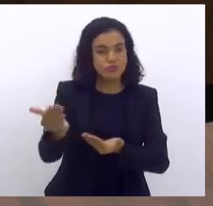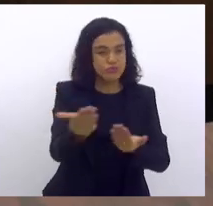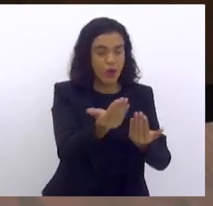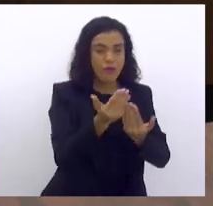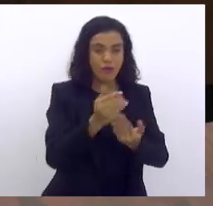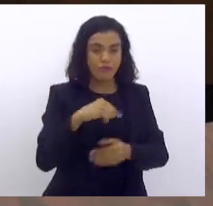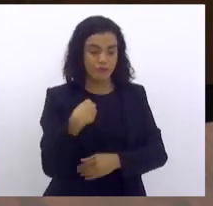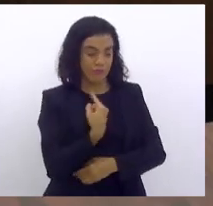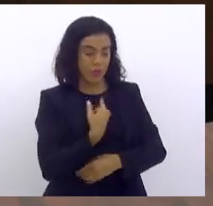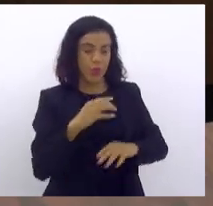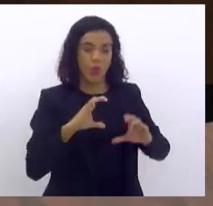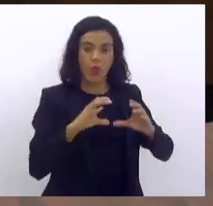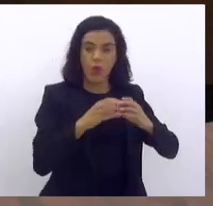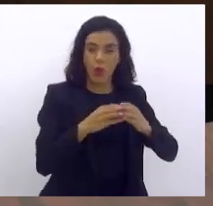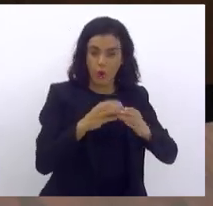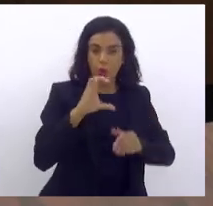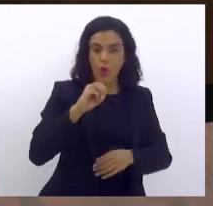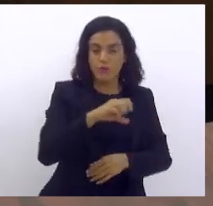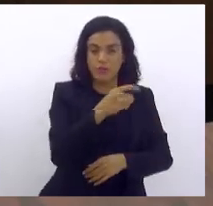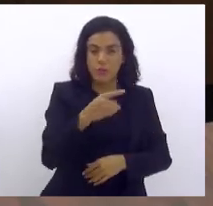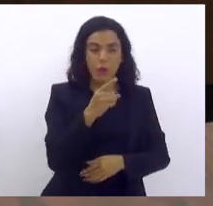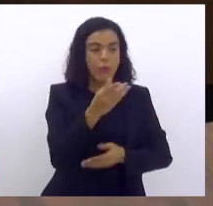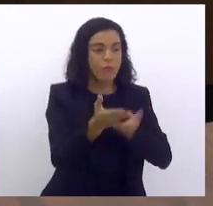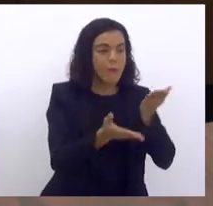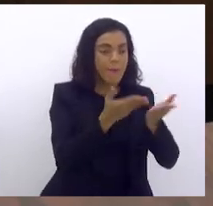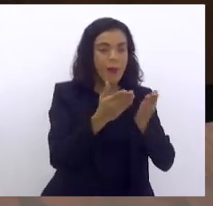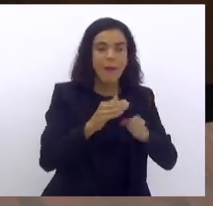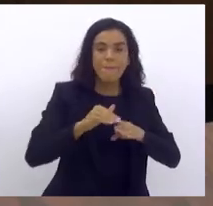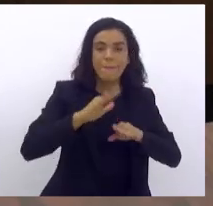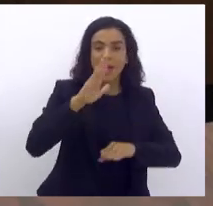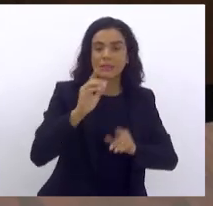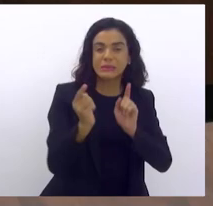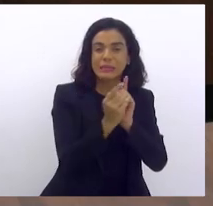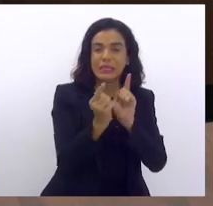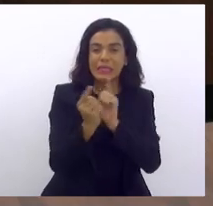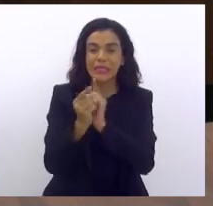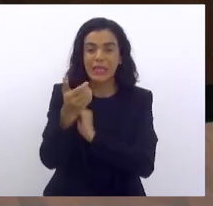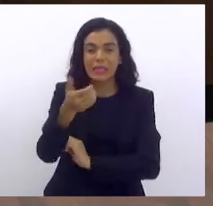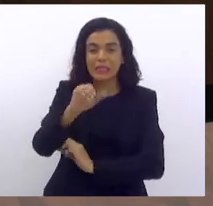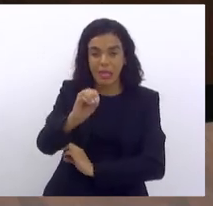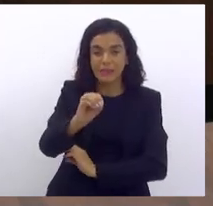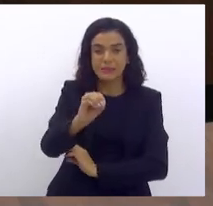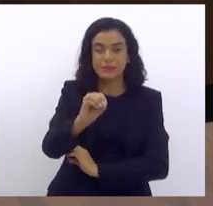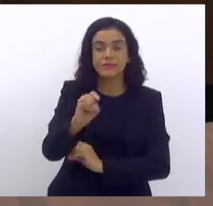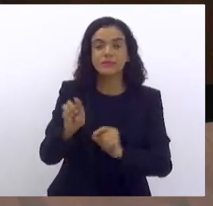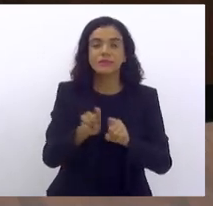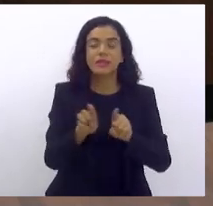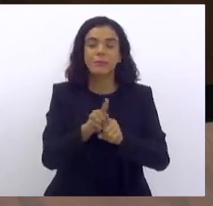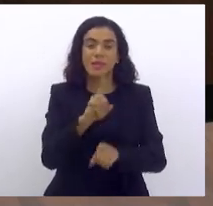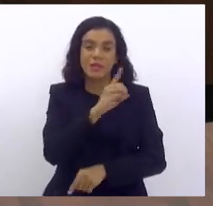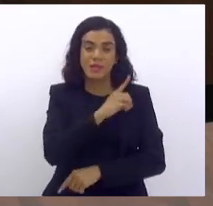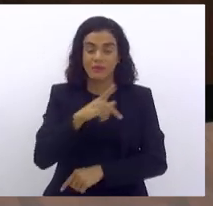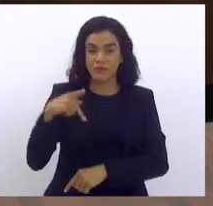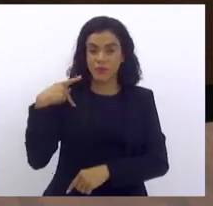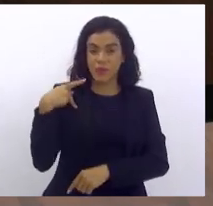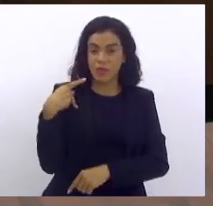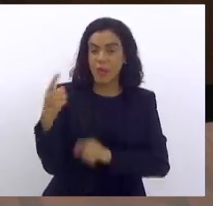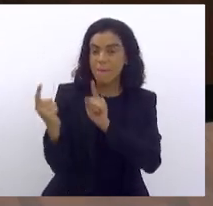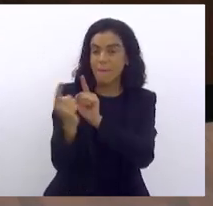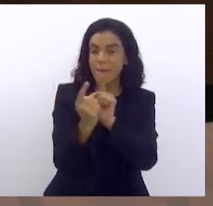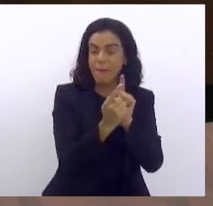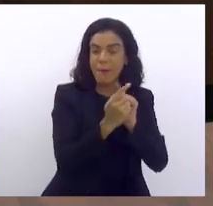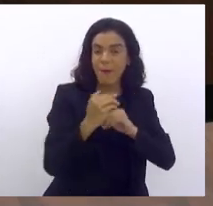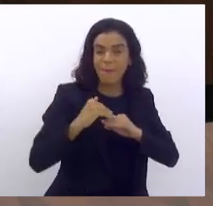comissão atendeu mais de 10 casos do tema, a Defensoria Pública chegou a atender mais de 50 casos, e